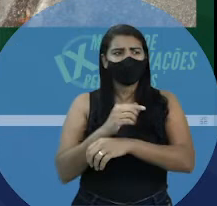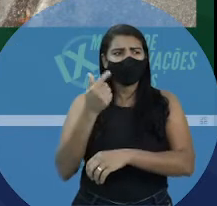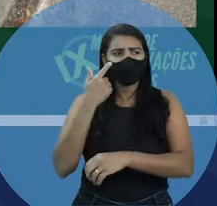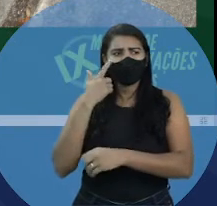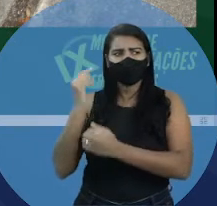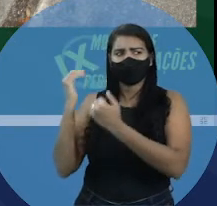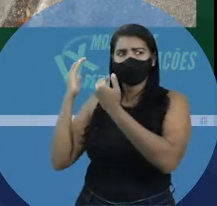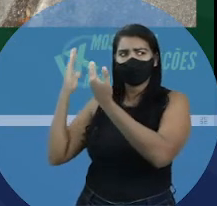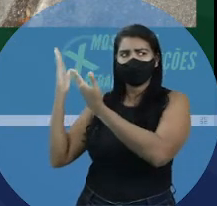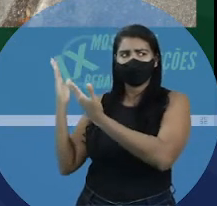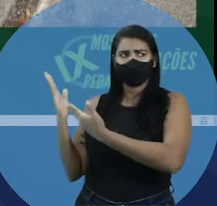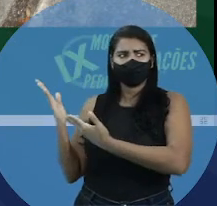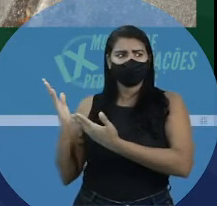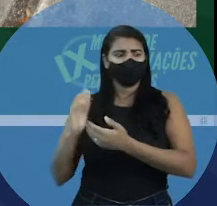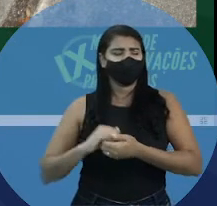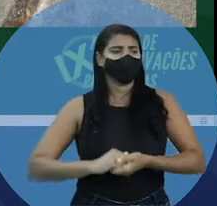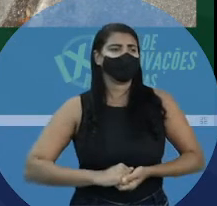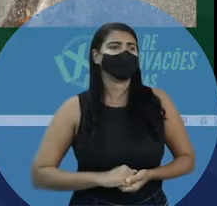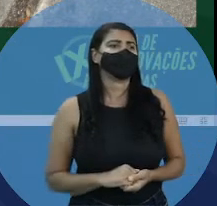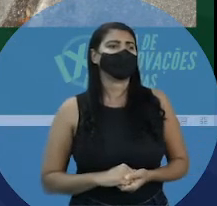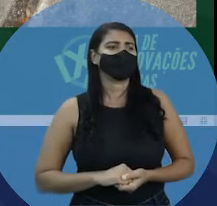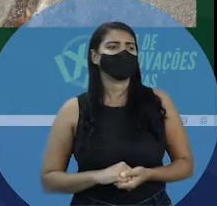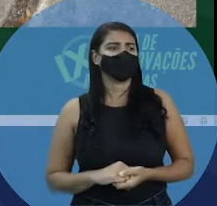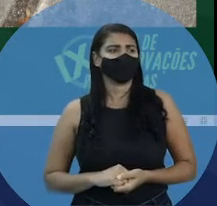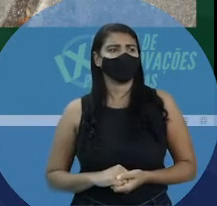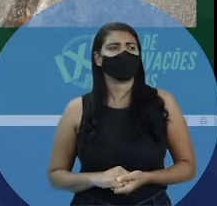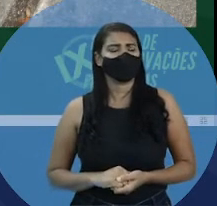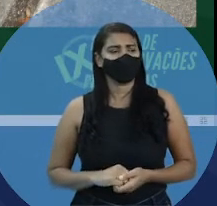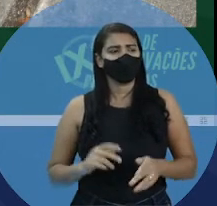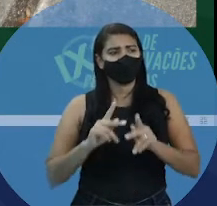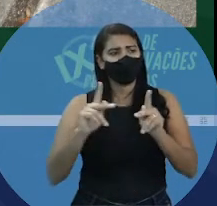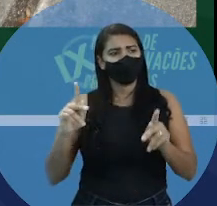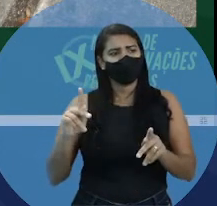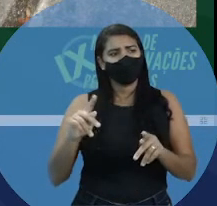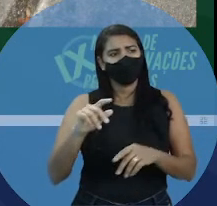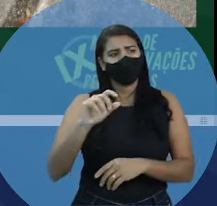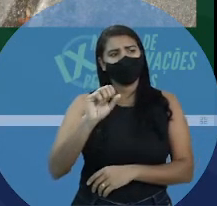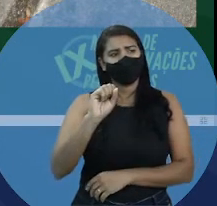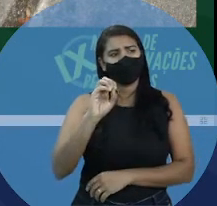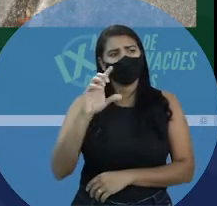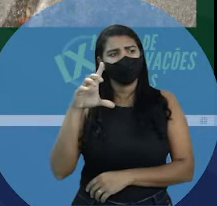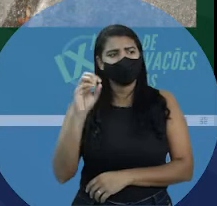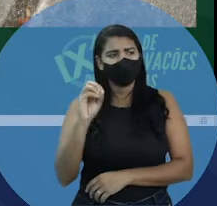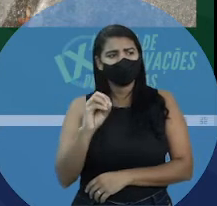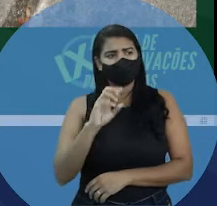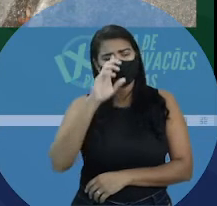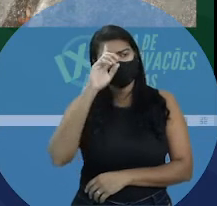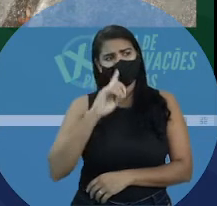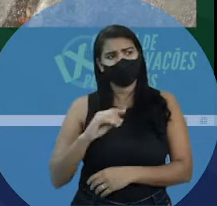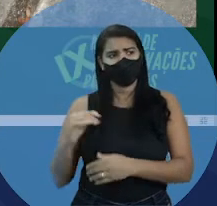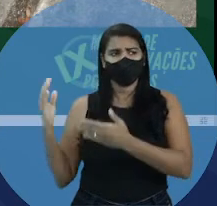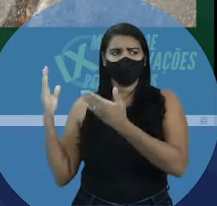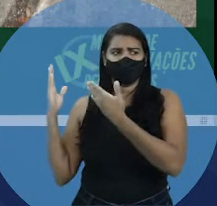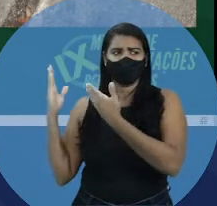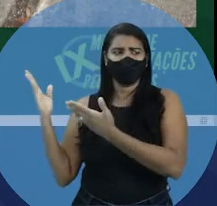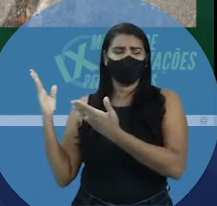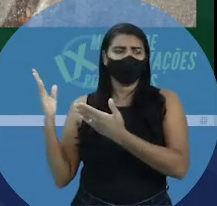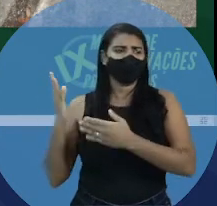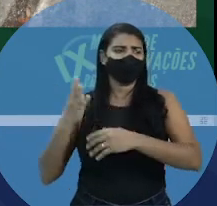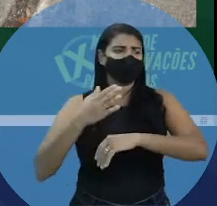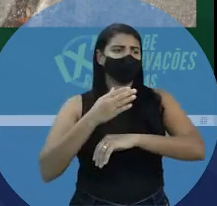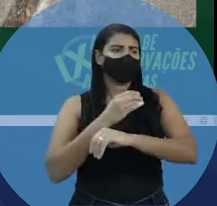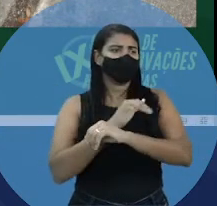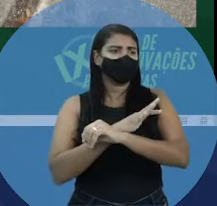Então, as pequenas plantas ali perto do solo começaram a ficar amareladas pela exposição desses metais pesados